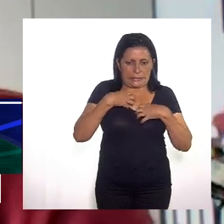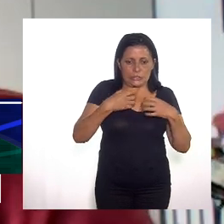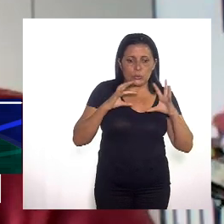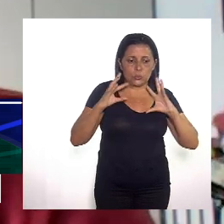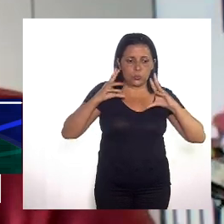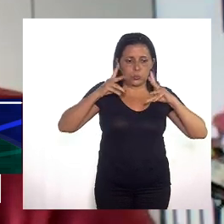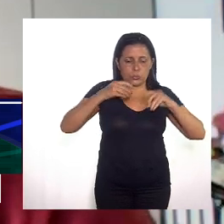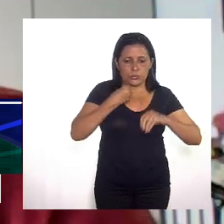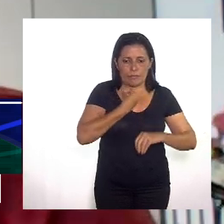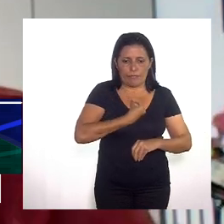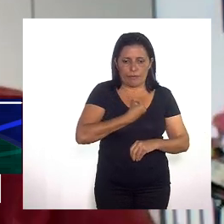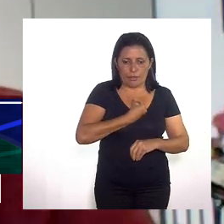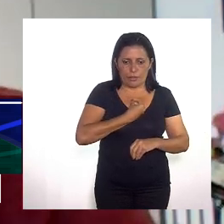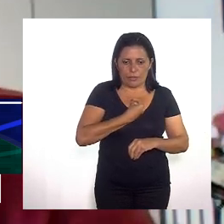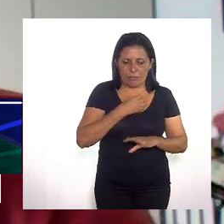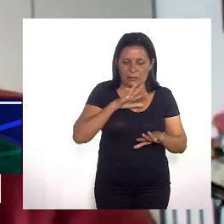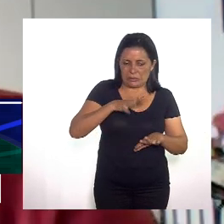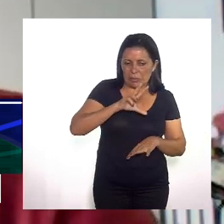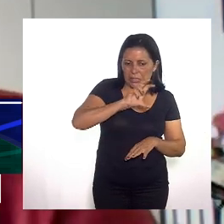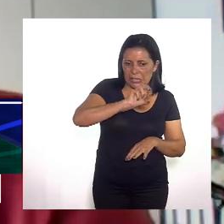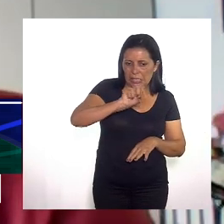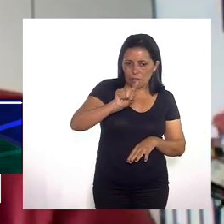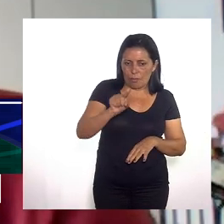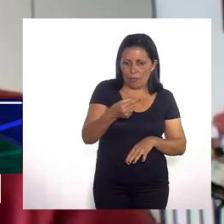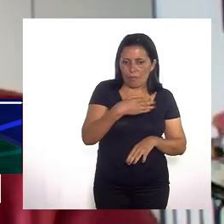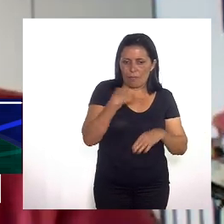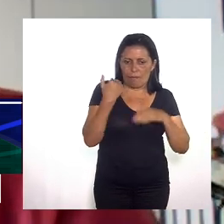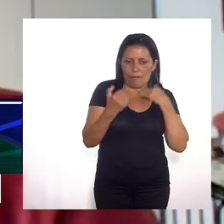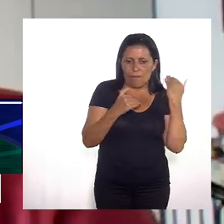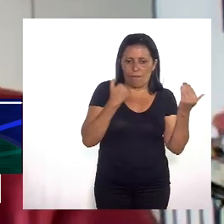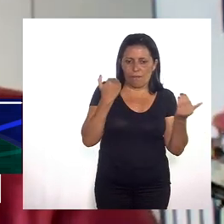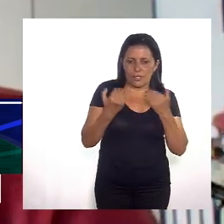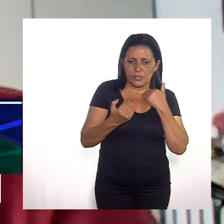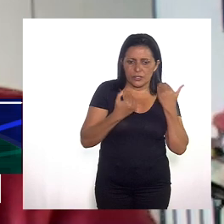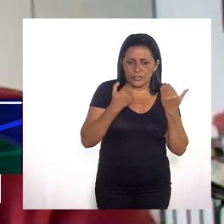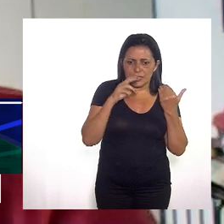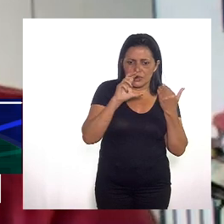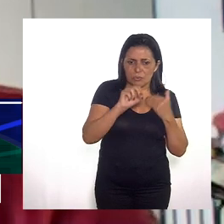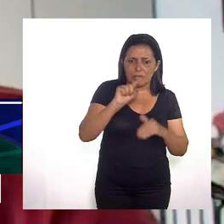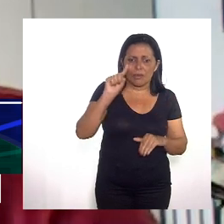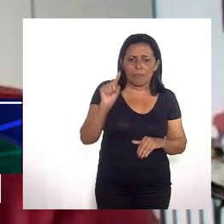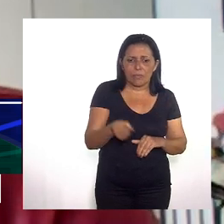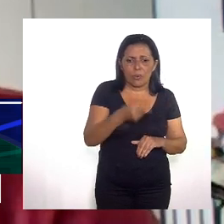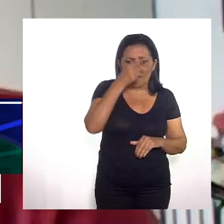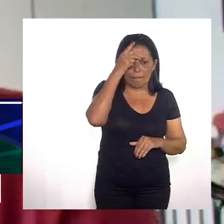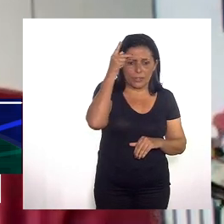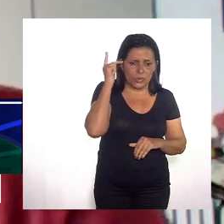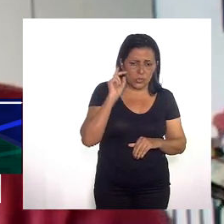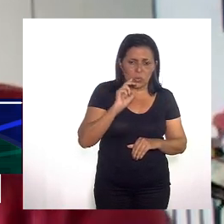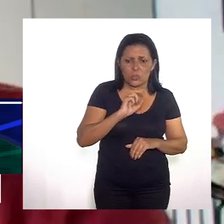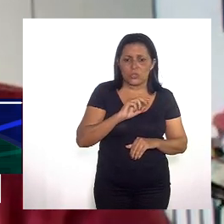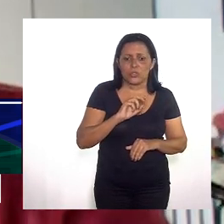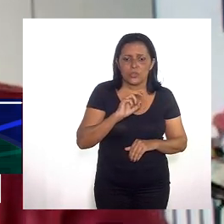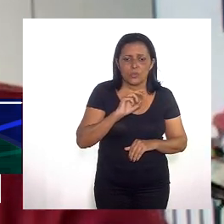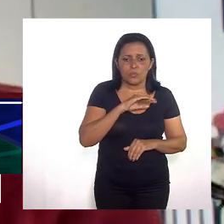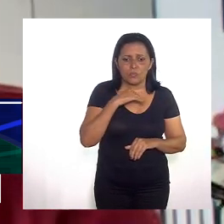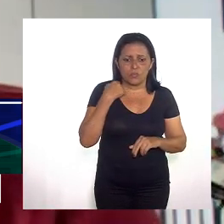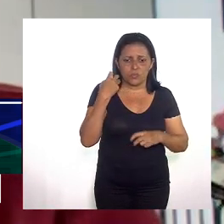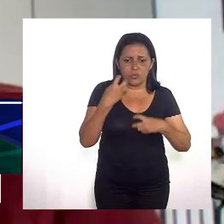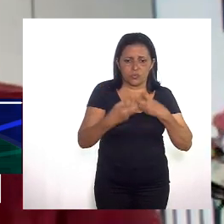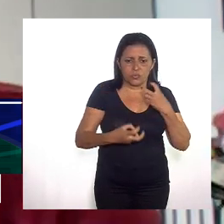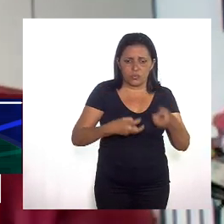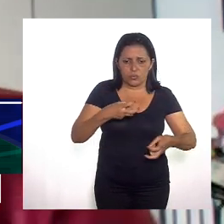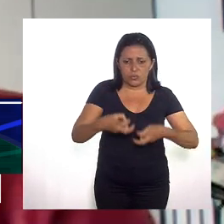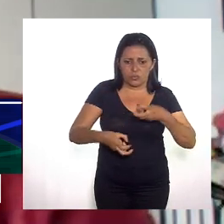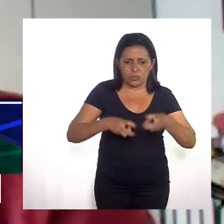chega próximo aos 500 mil mortos. No estado do Rio de Janeiro foram mais de 50 mil pessoas oficialmente vindo a óbito